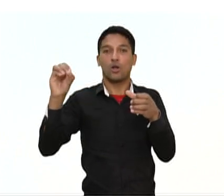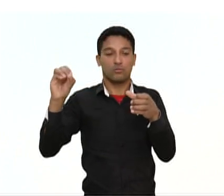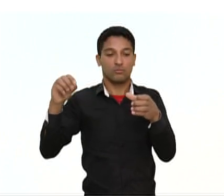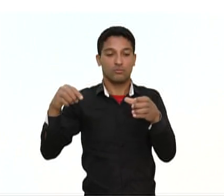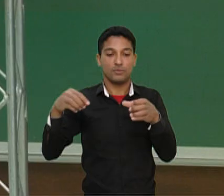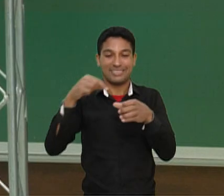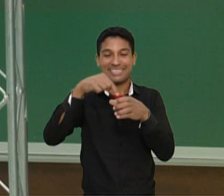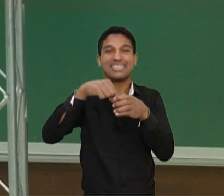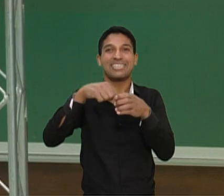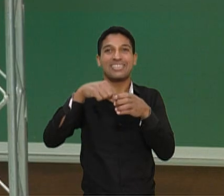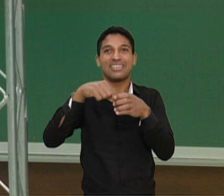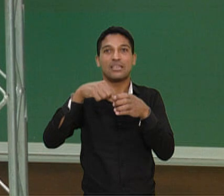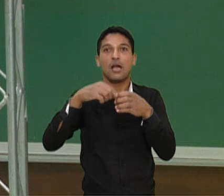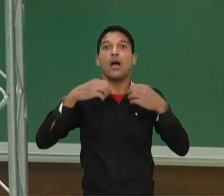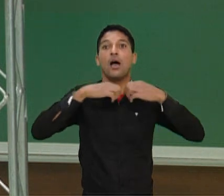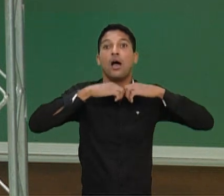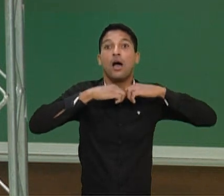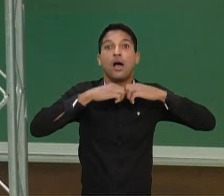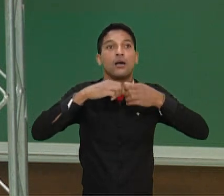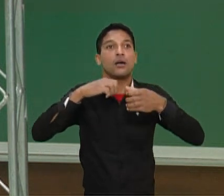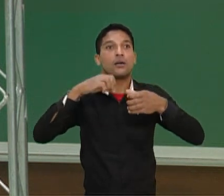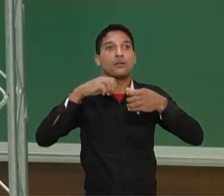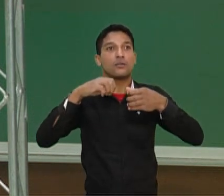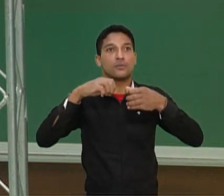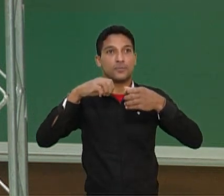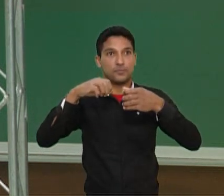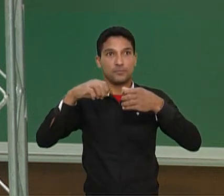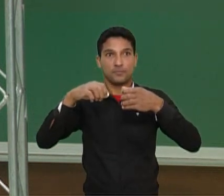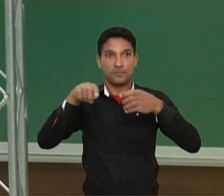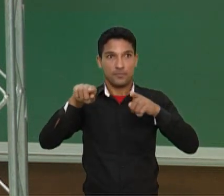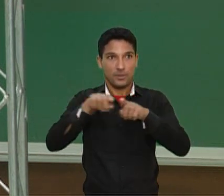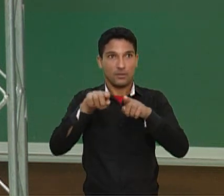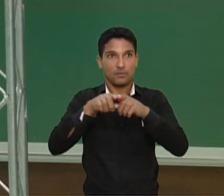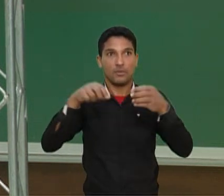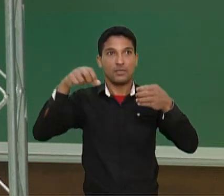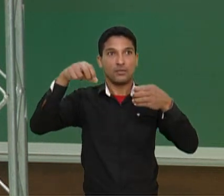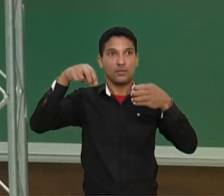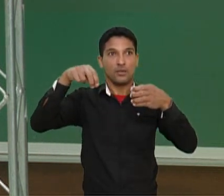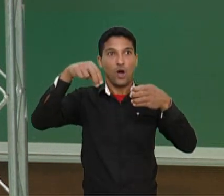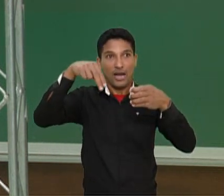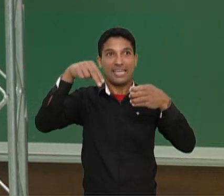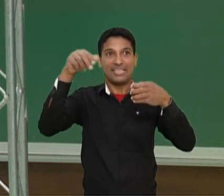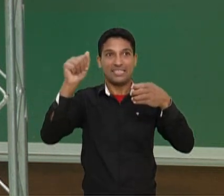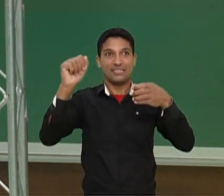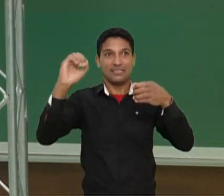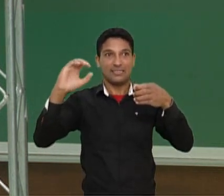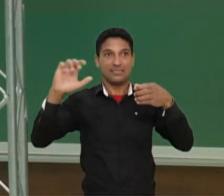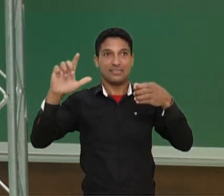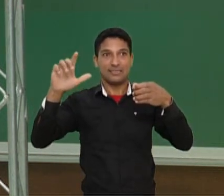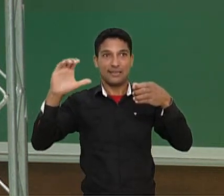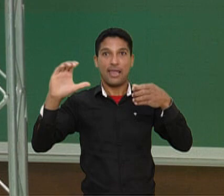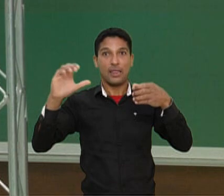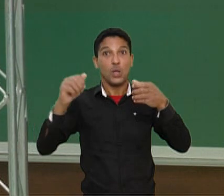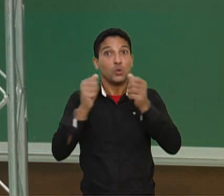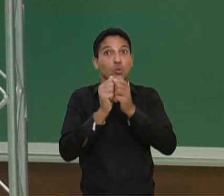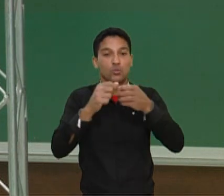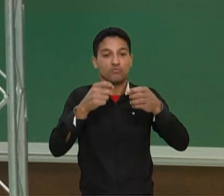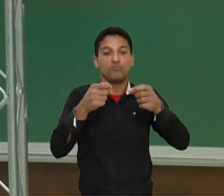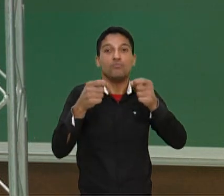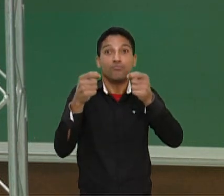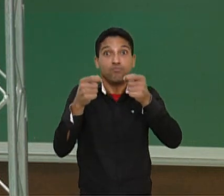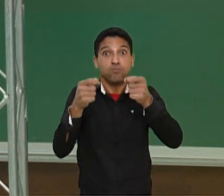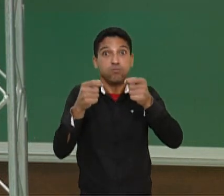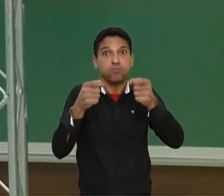separou no cátion sódio e no ânion cloro. Esses íons, eles já existem, você